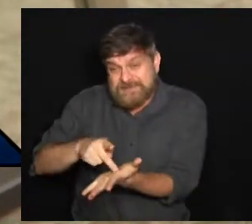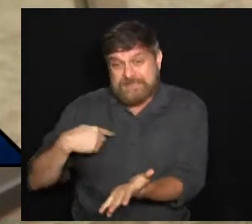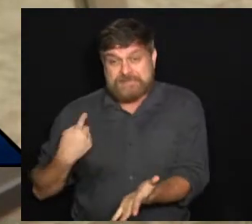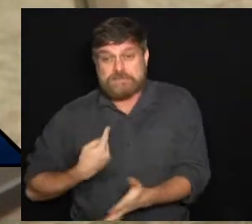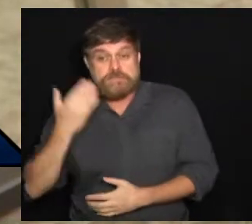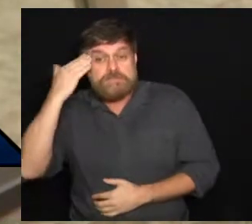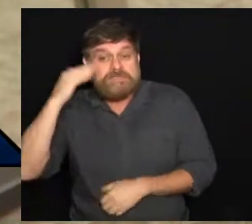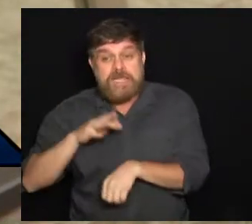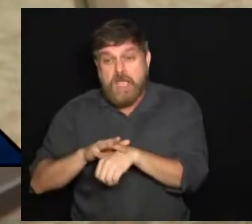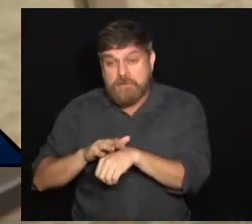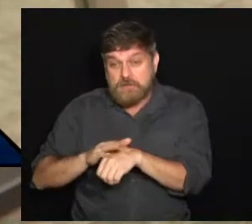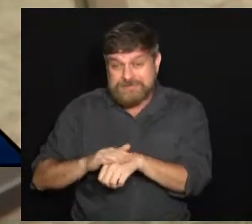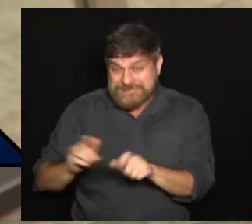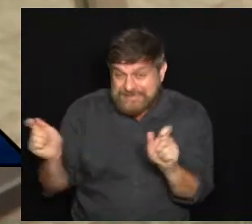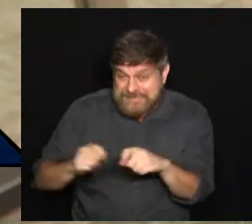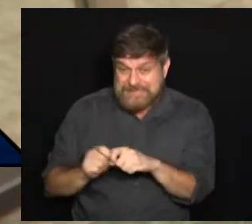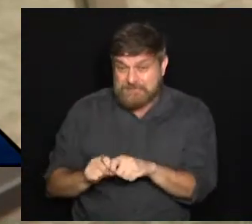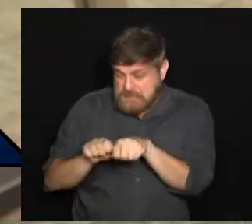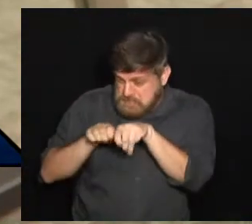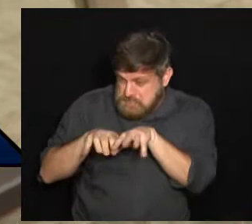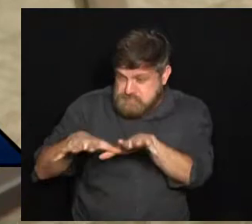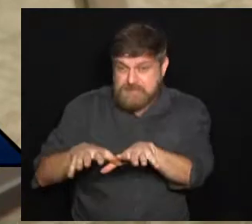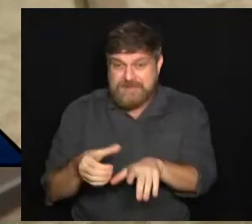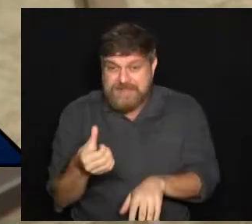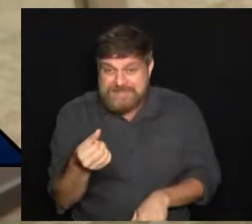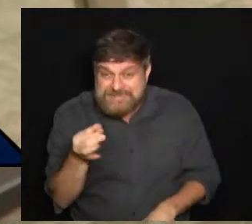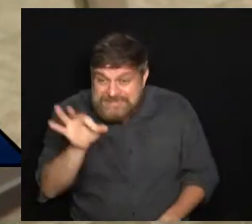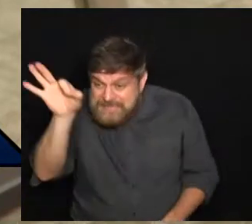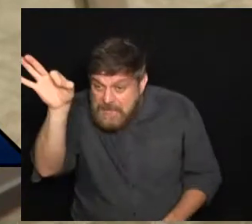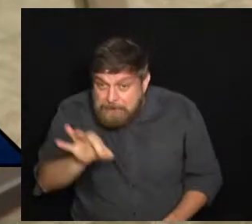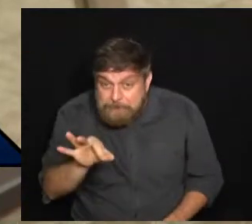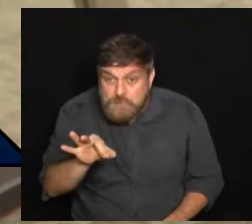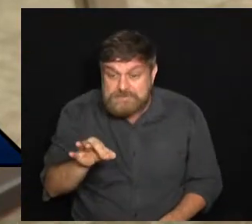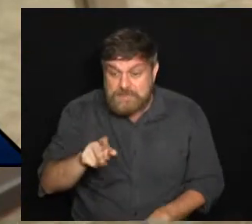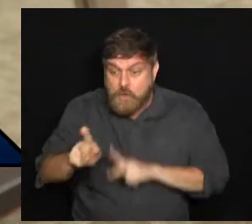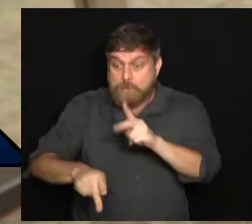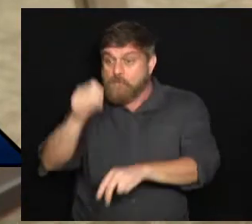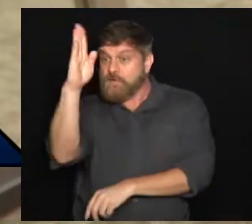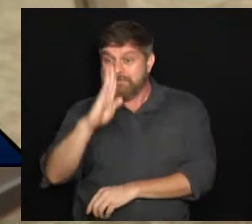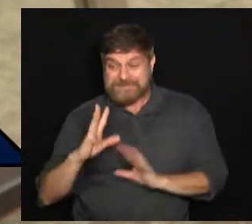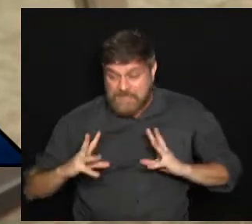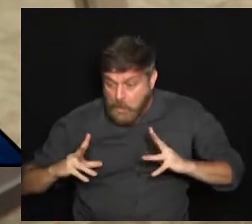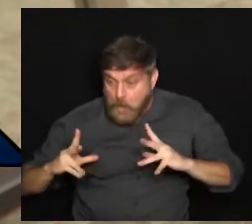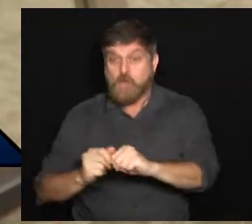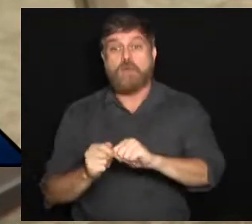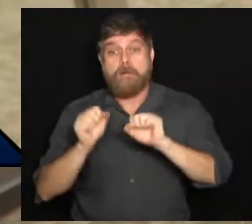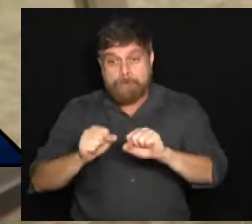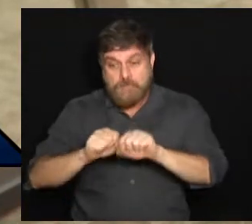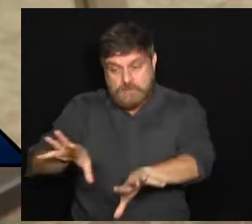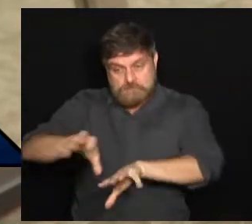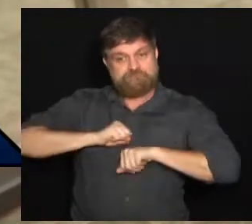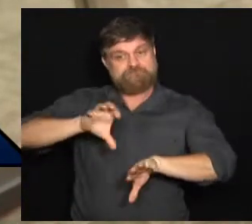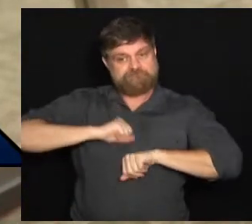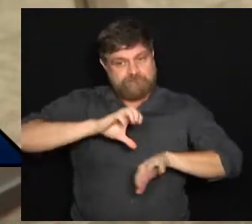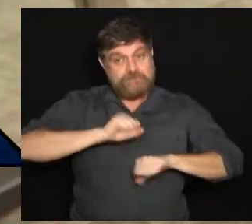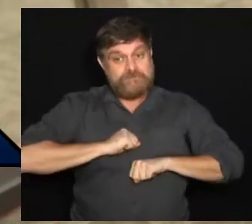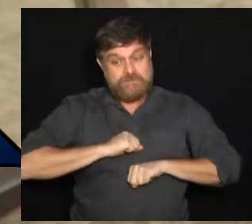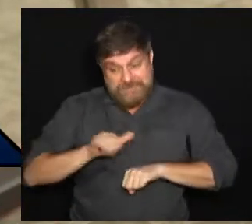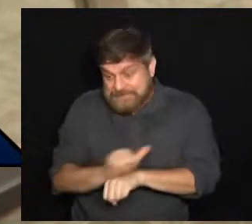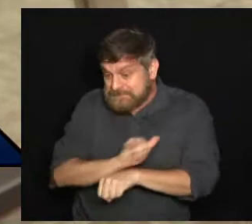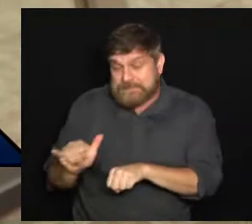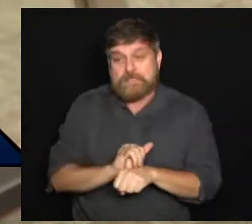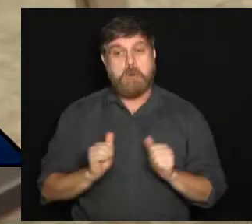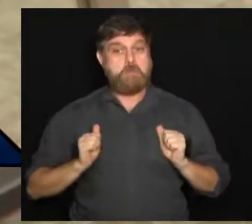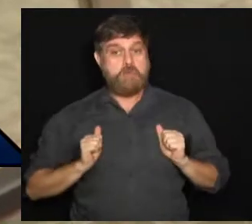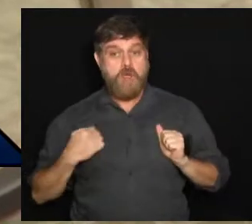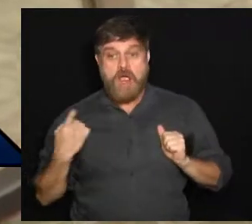essa é uma doença que tem potencial para contaminar 60% da população brasileira inteira, caso as medidas não sejam tomadas de forma muito vigorosa, nós